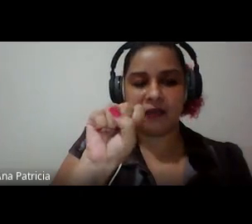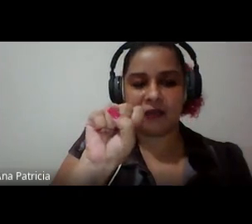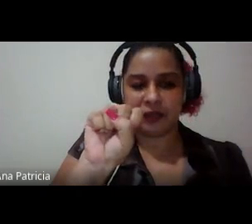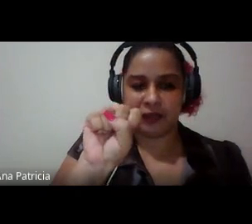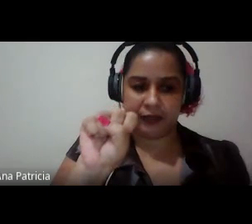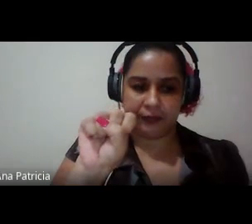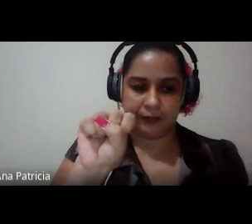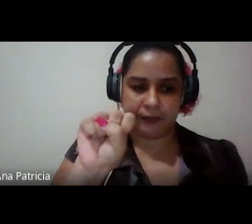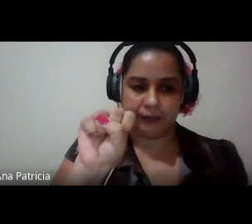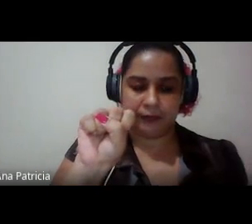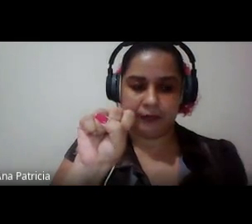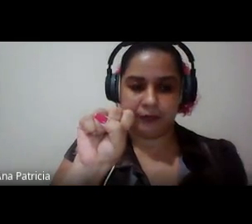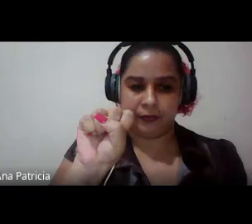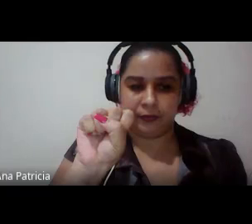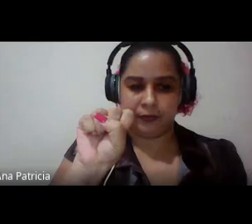na frente.